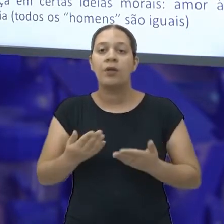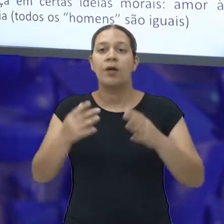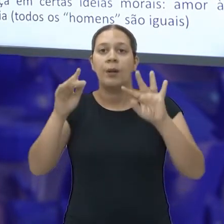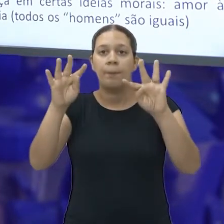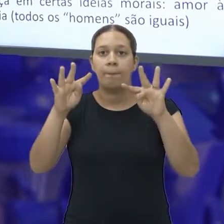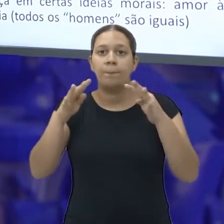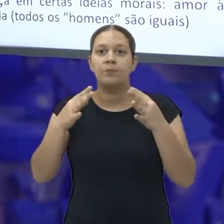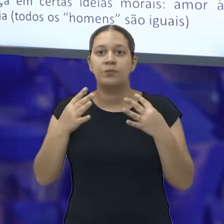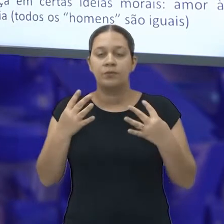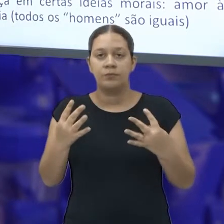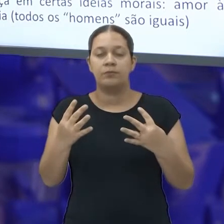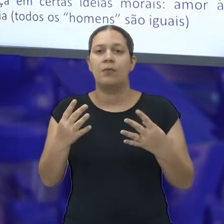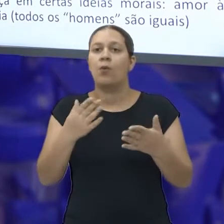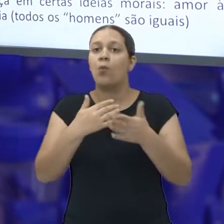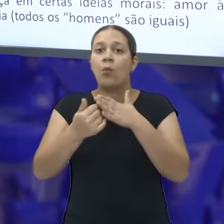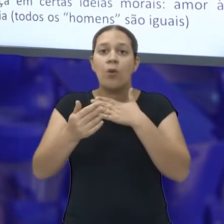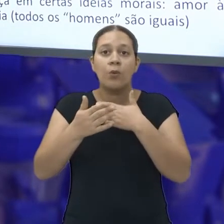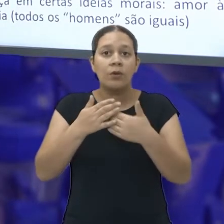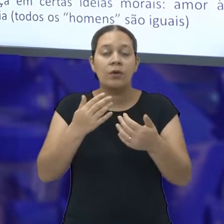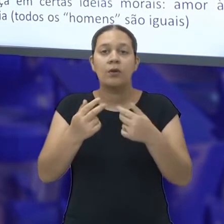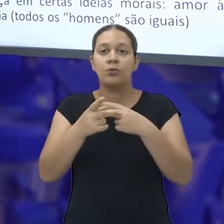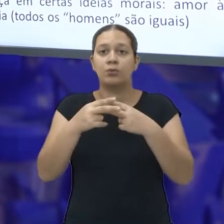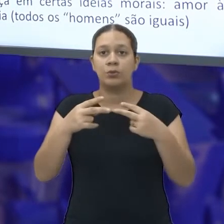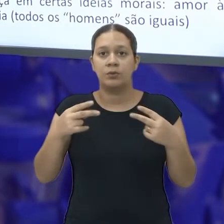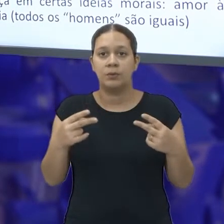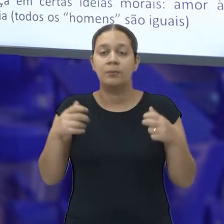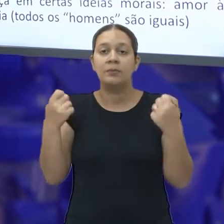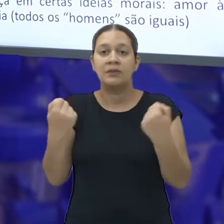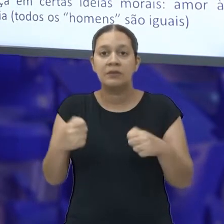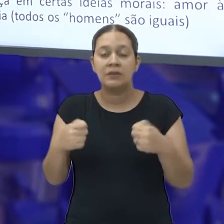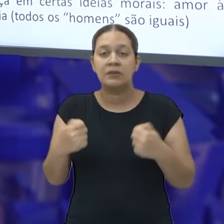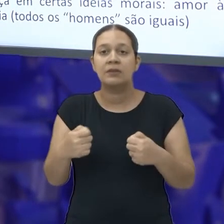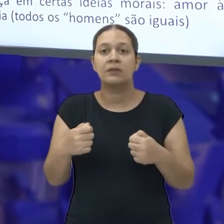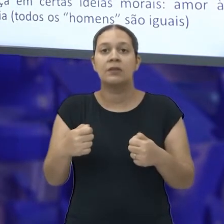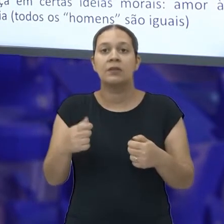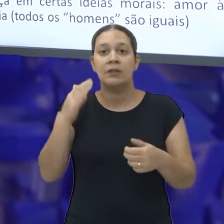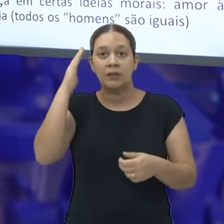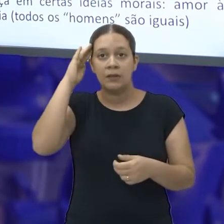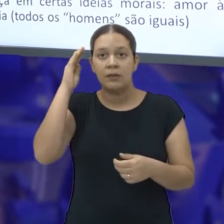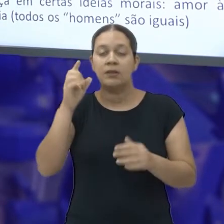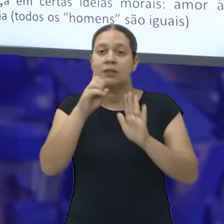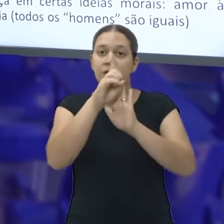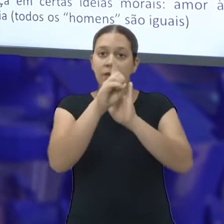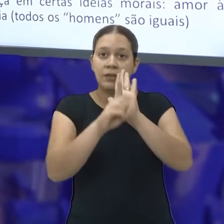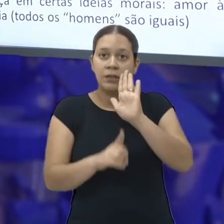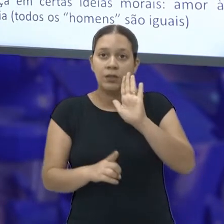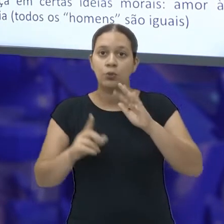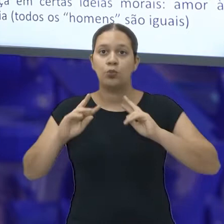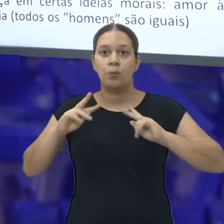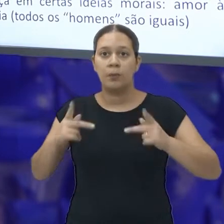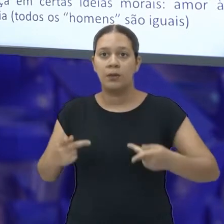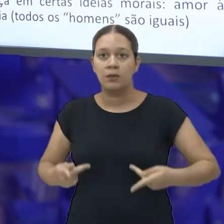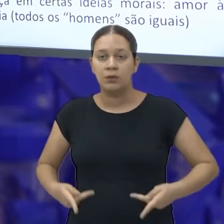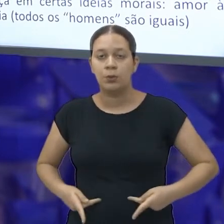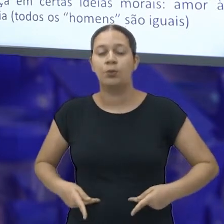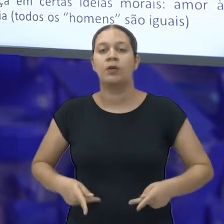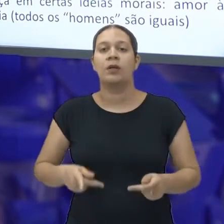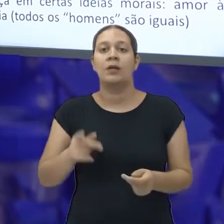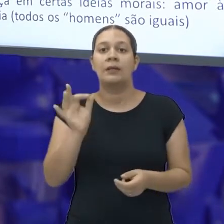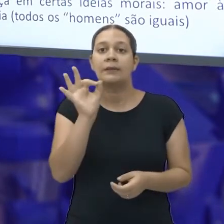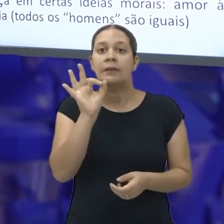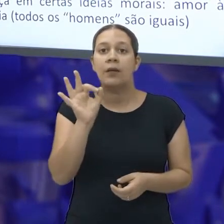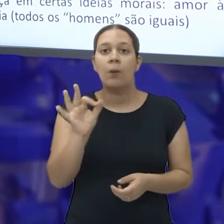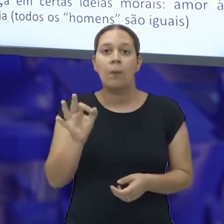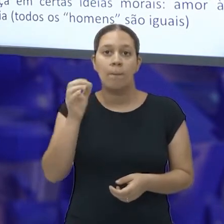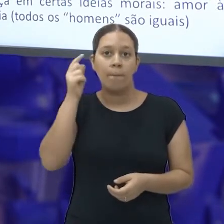a qualquer coisa que eu já disse. Quando se falar de direitos humanos, por favor, não vá